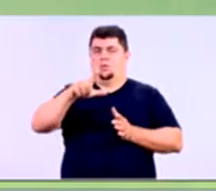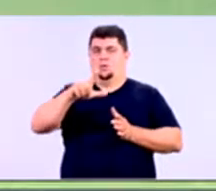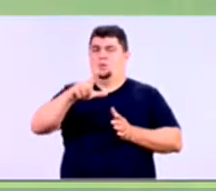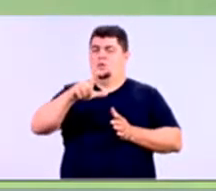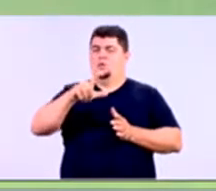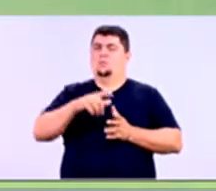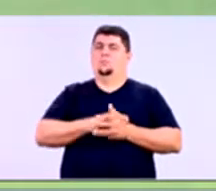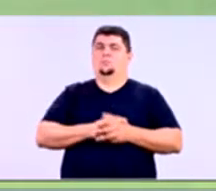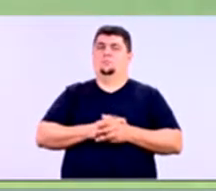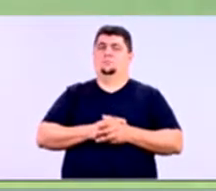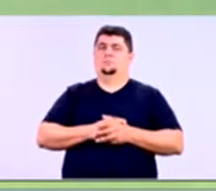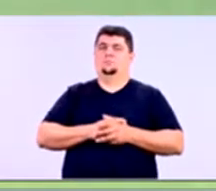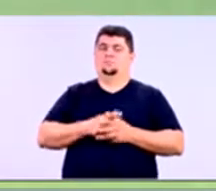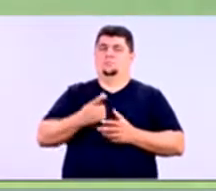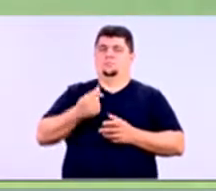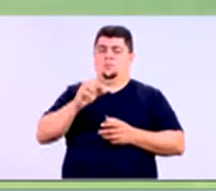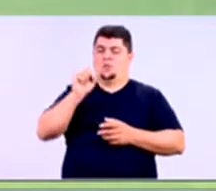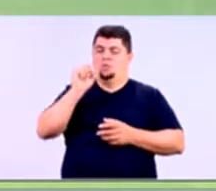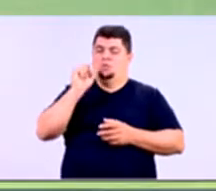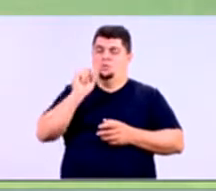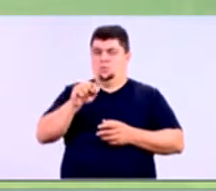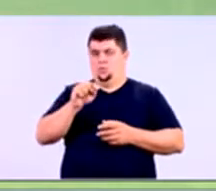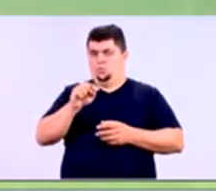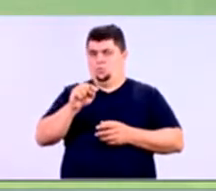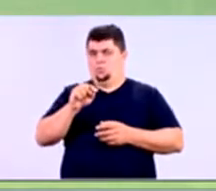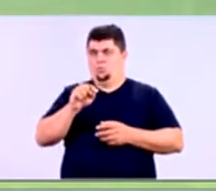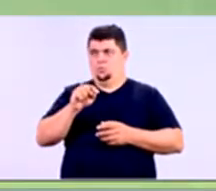valor nominal, que é 8.000,